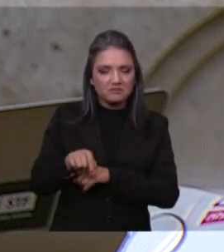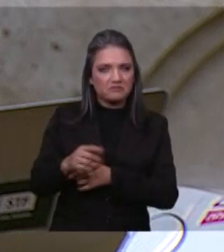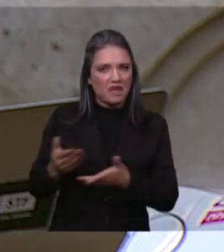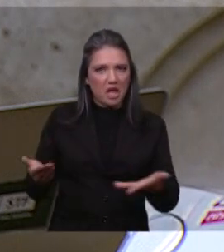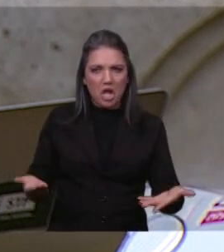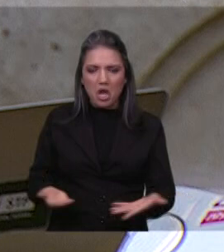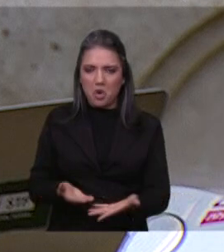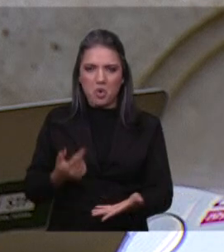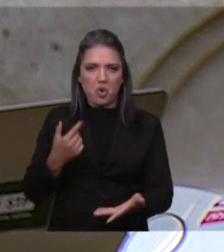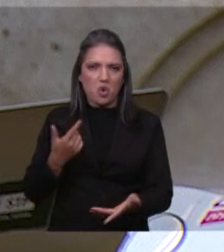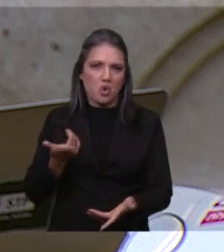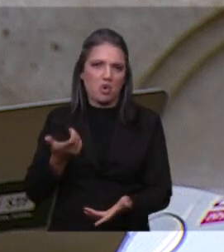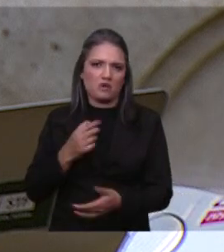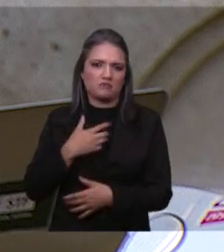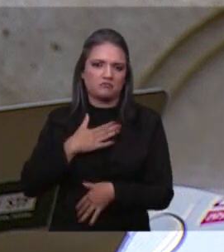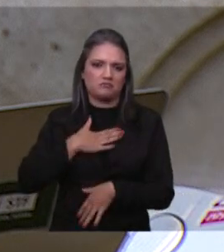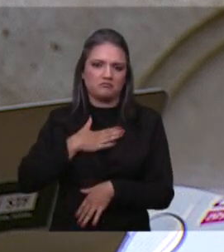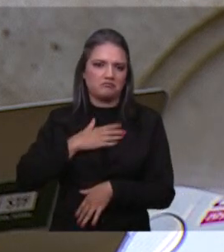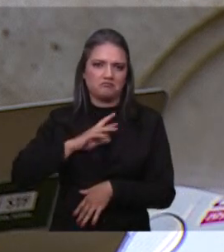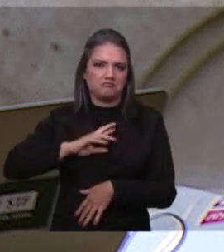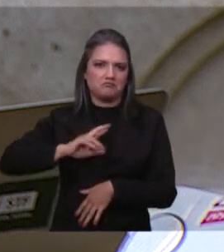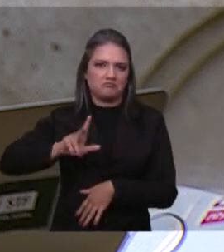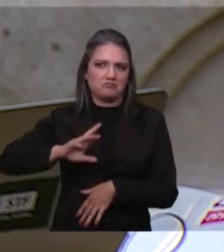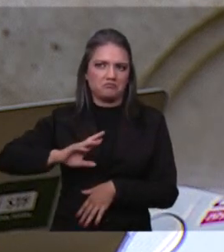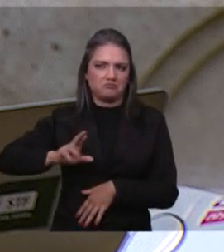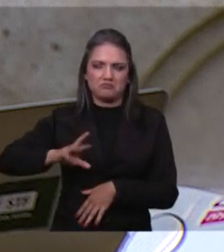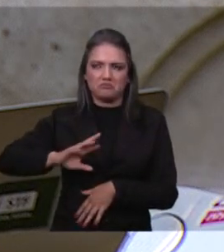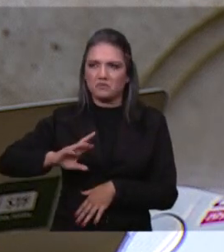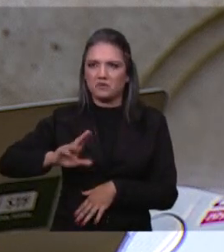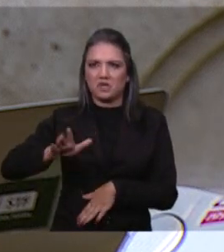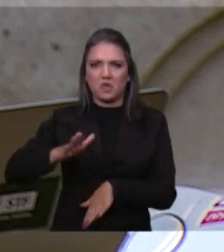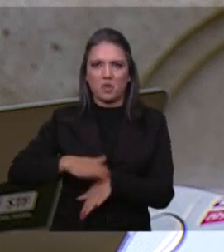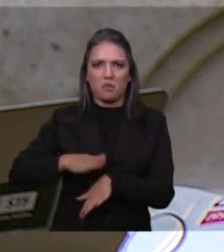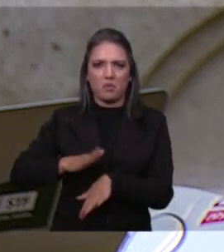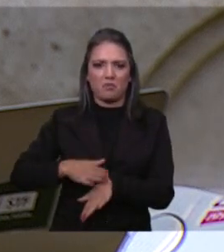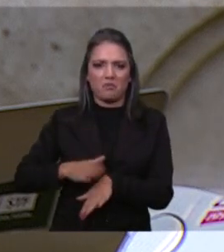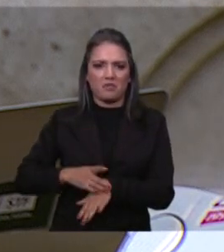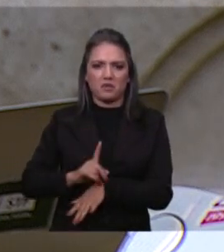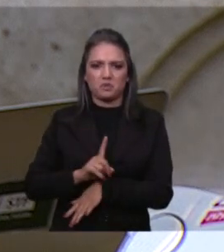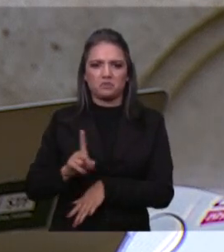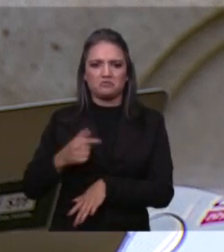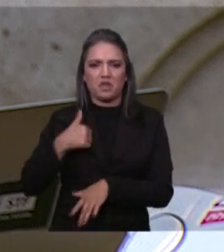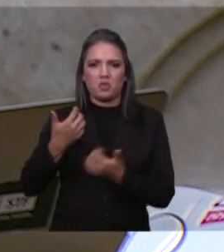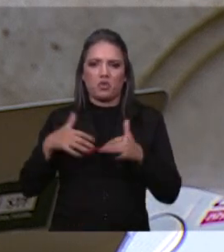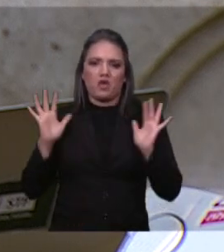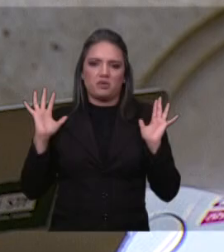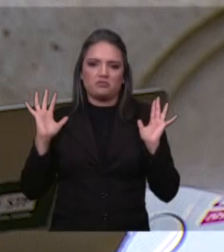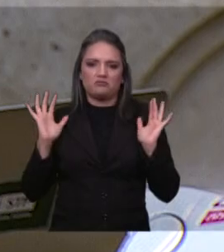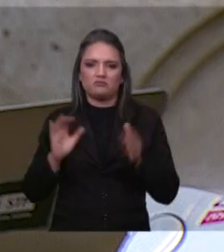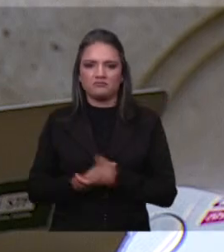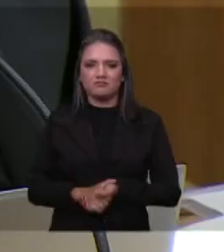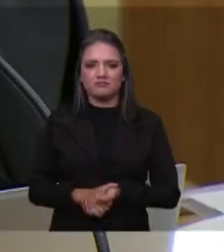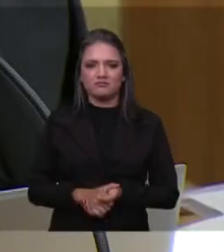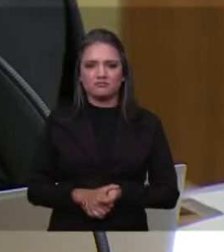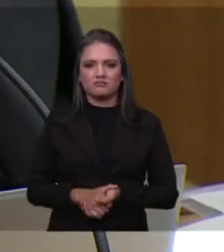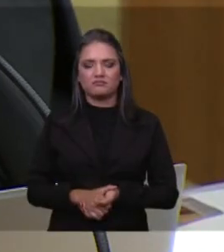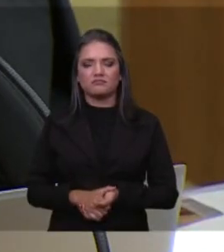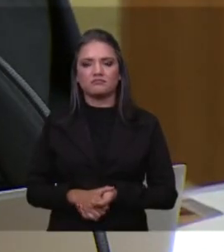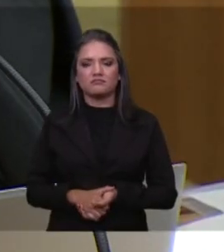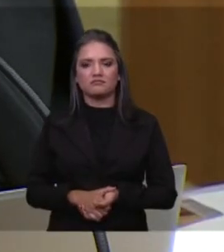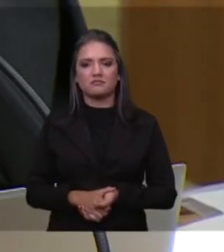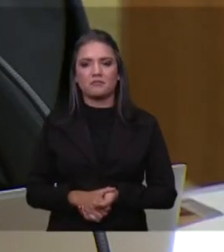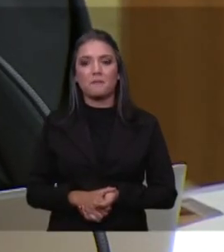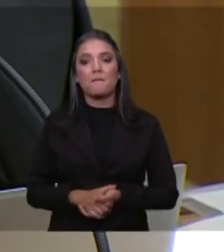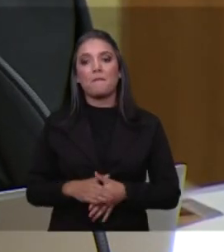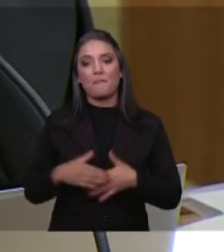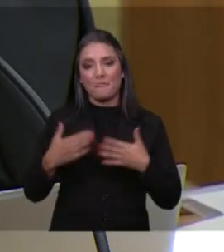embargos de declaração. Portanto, concordo com o ministro Toffoli que a gente pode, mas não quero. Pois não, André. Até em